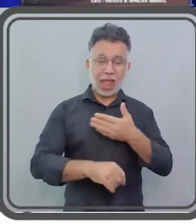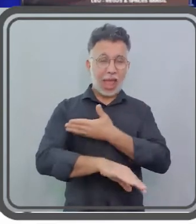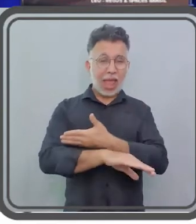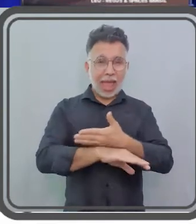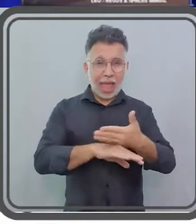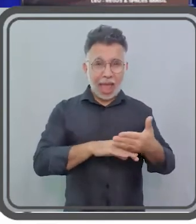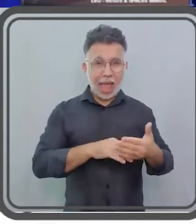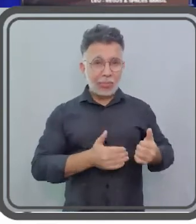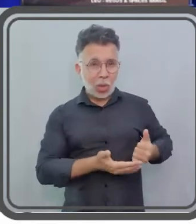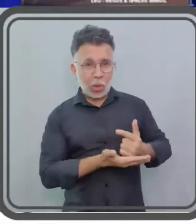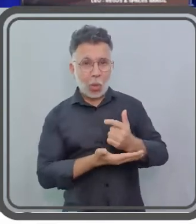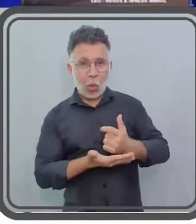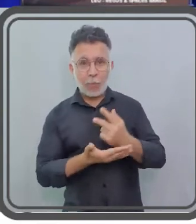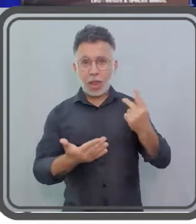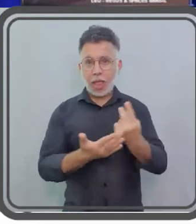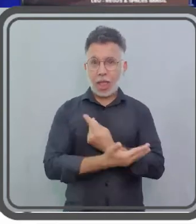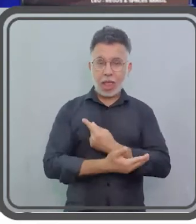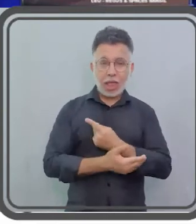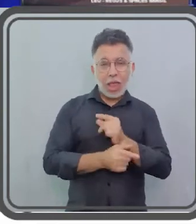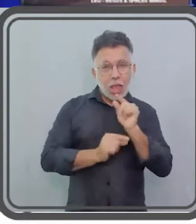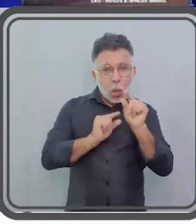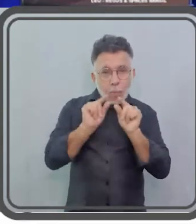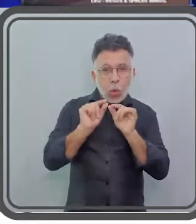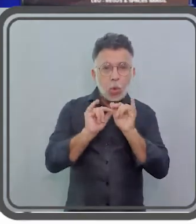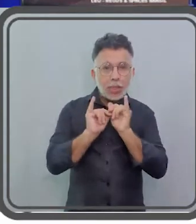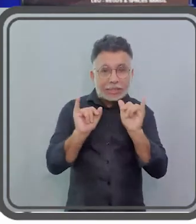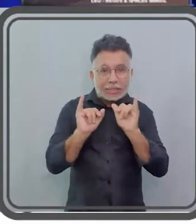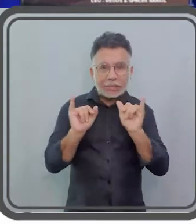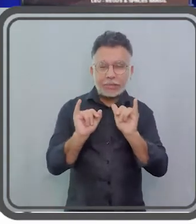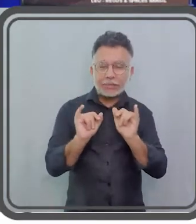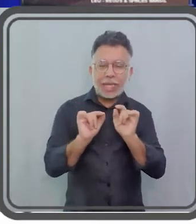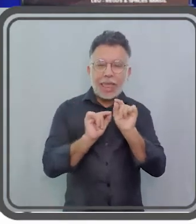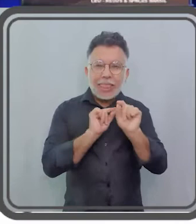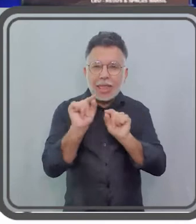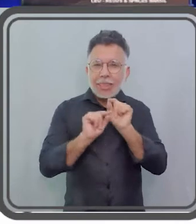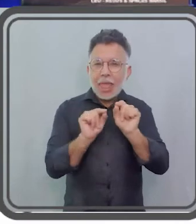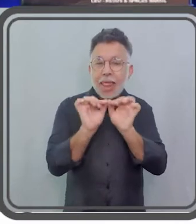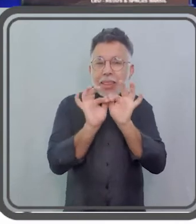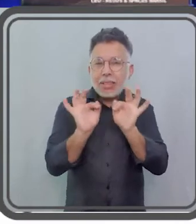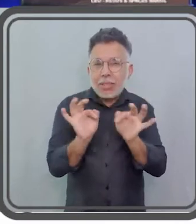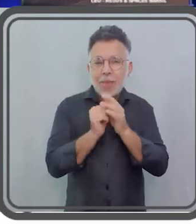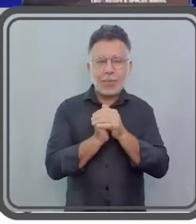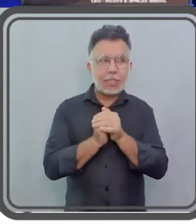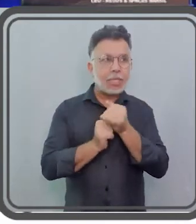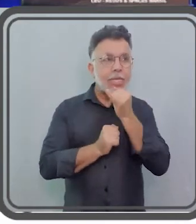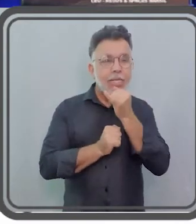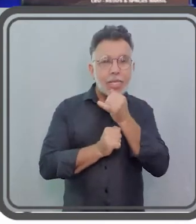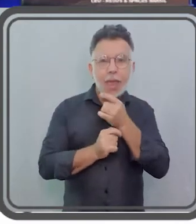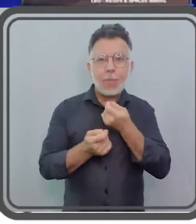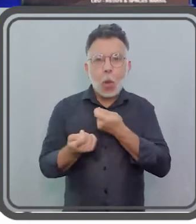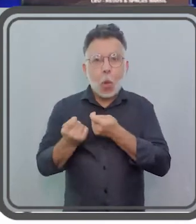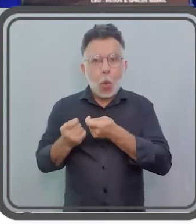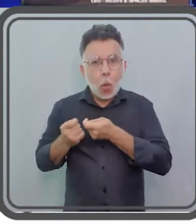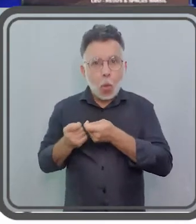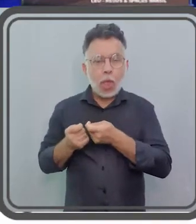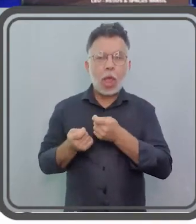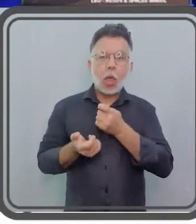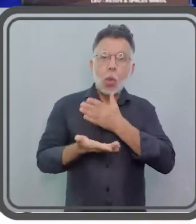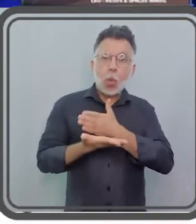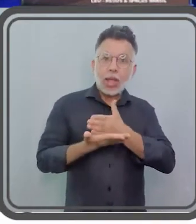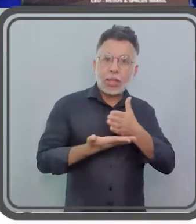errados, e com poucas dicas, com detalhes bem simples, como administrar o cartão de